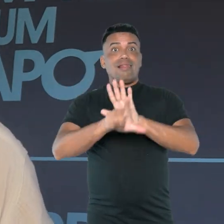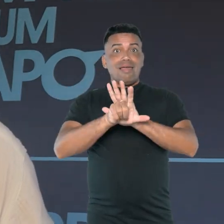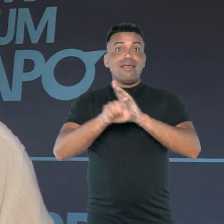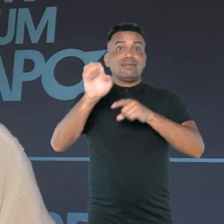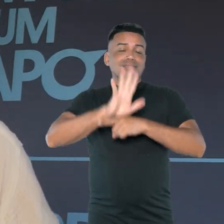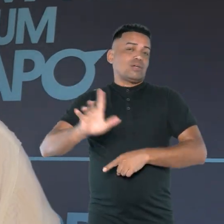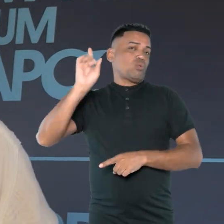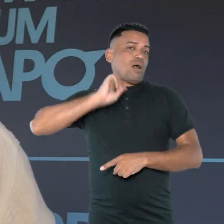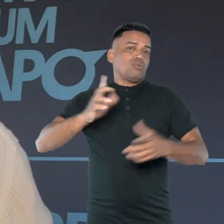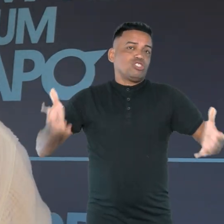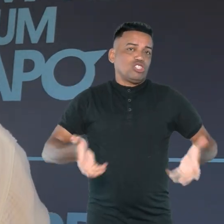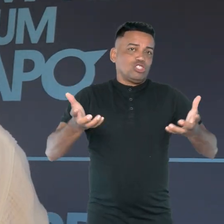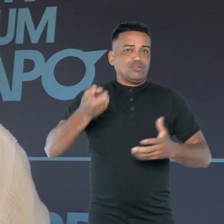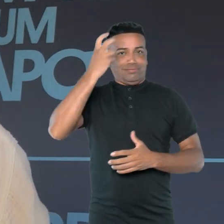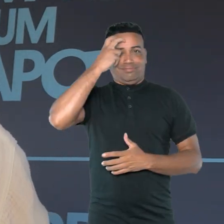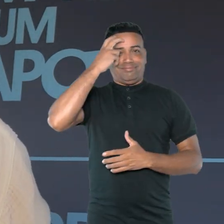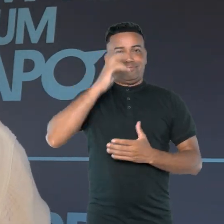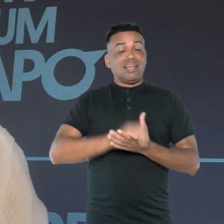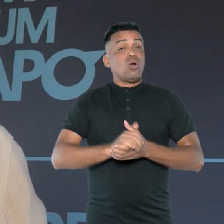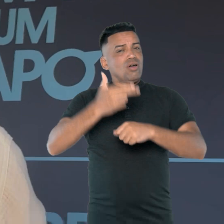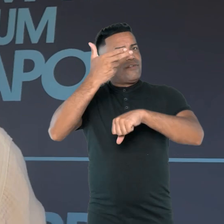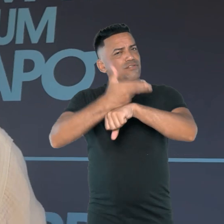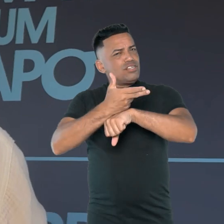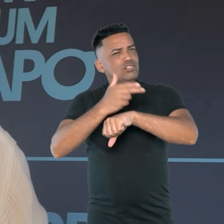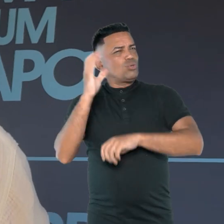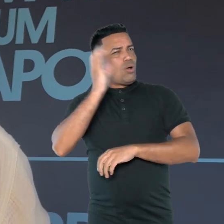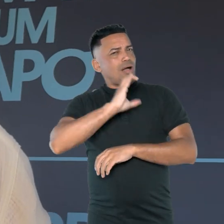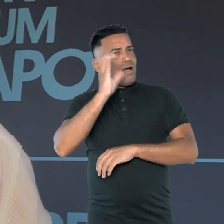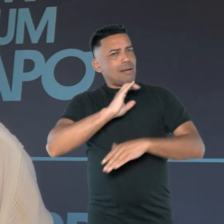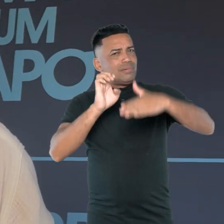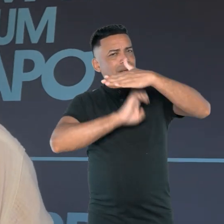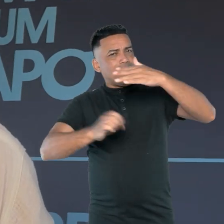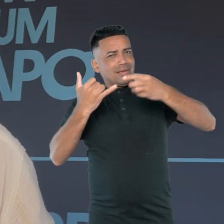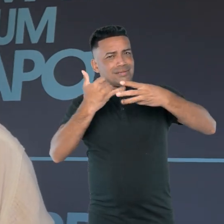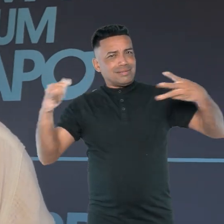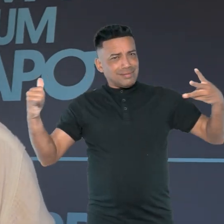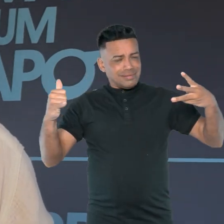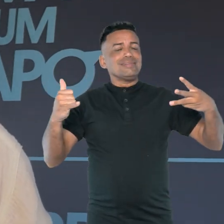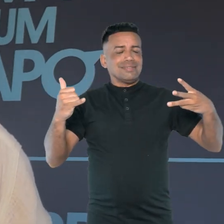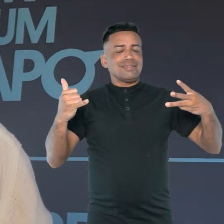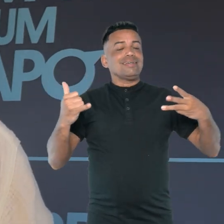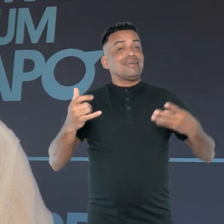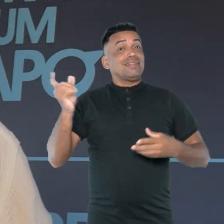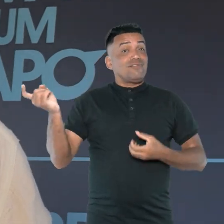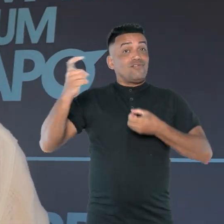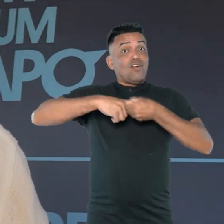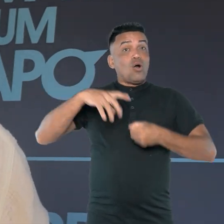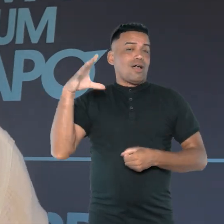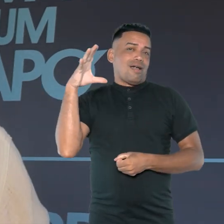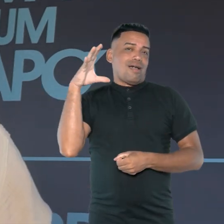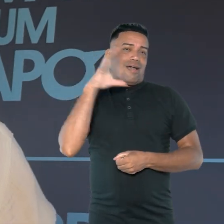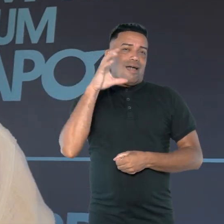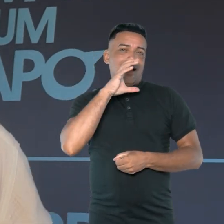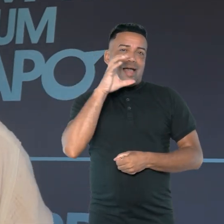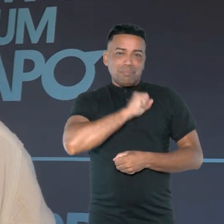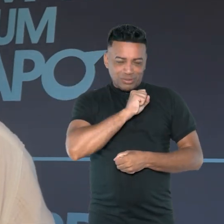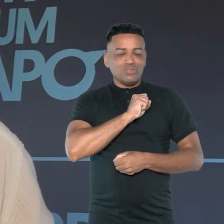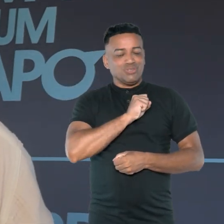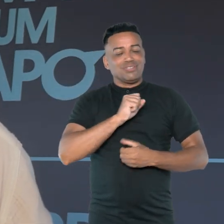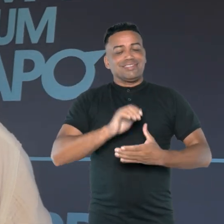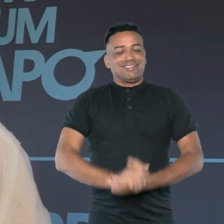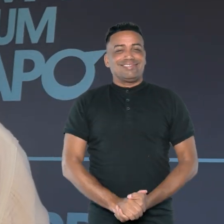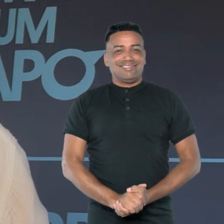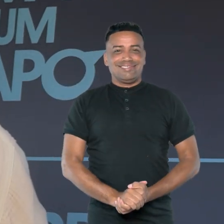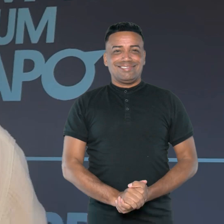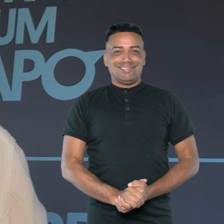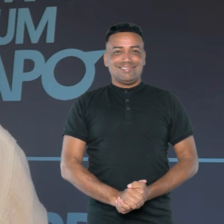Cultura. E a gente vai ver agora um vídeo de 1 minuto da nossa patrocinadora, da CEMIG, e a gente já volta nesse encontro aqui